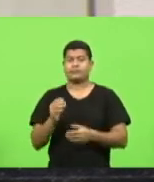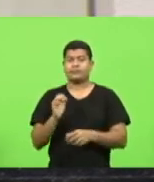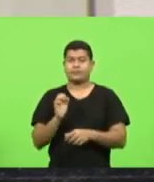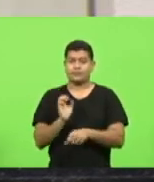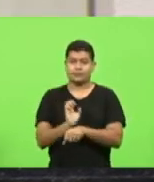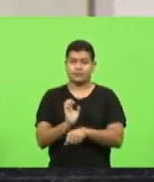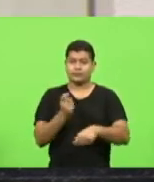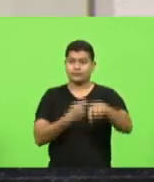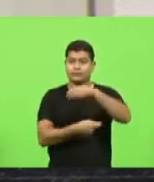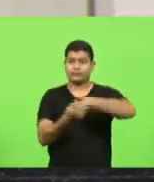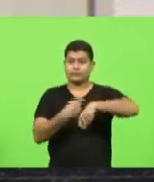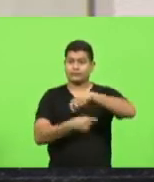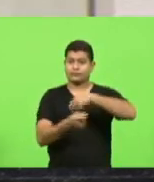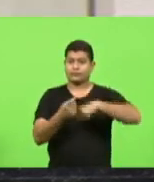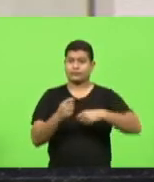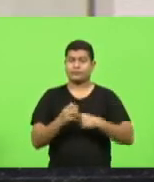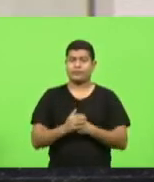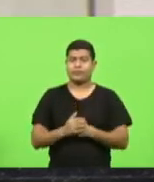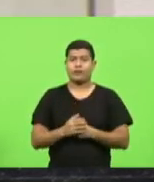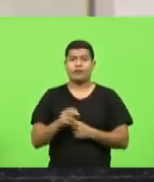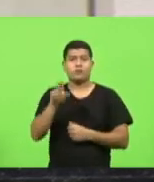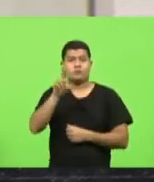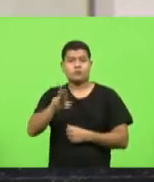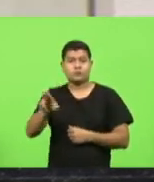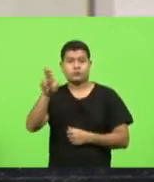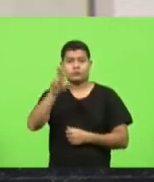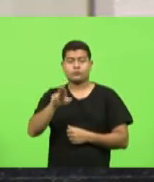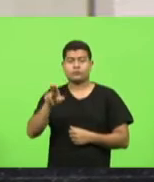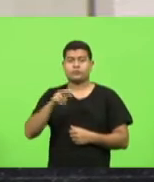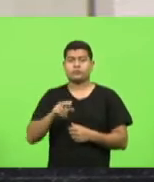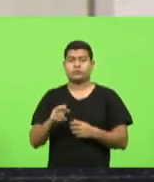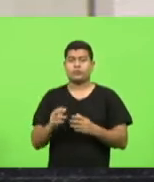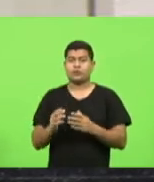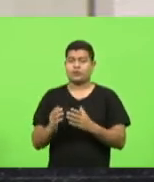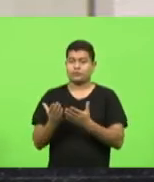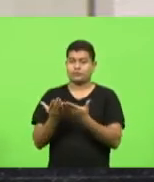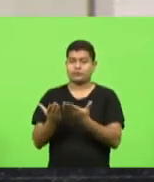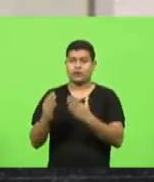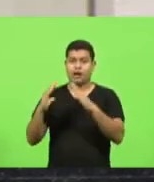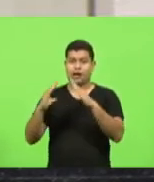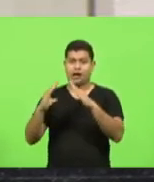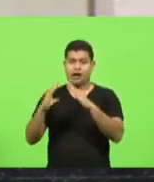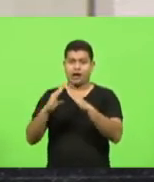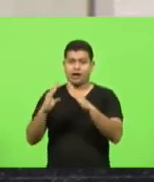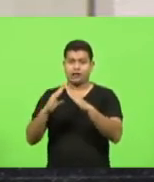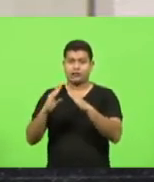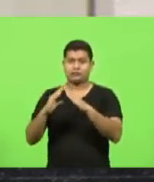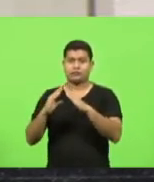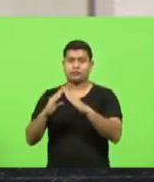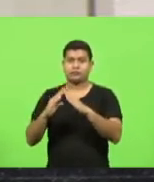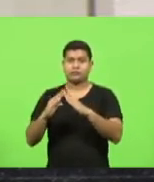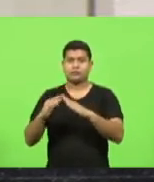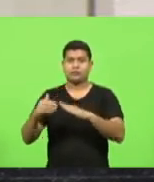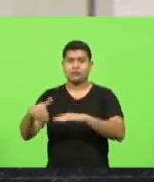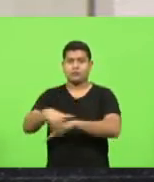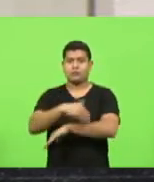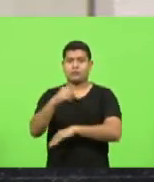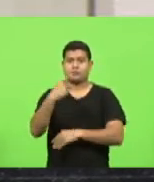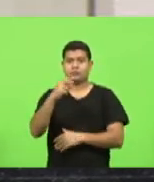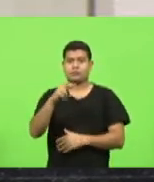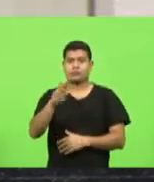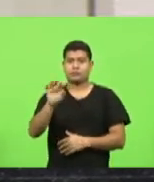informações acerca da utilização do imóvel localizado na rua geral do pontal número 250